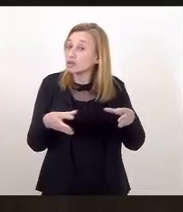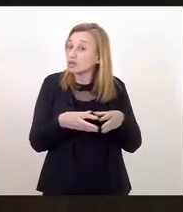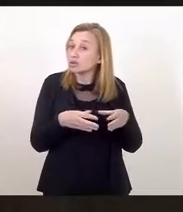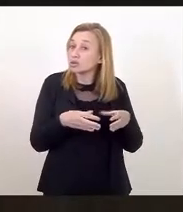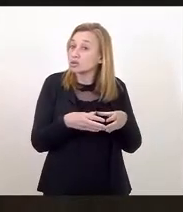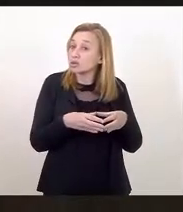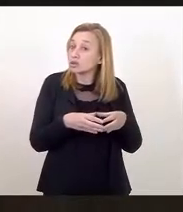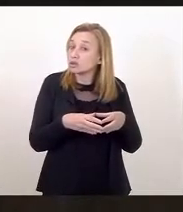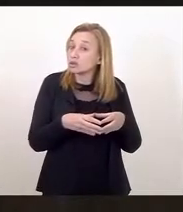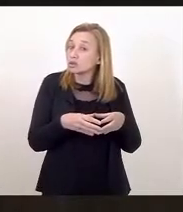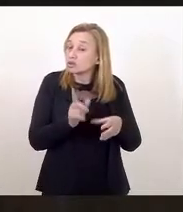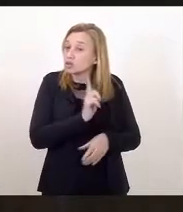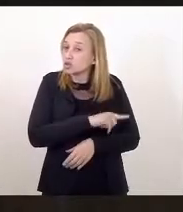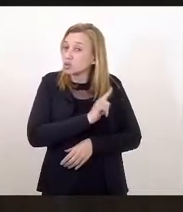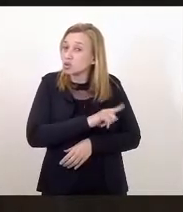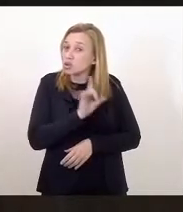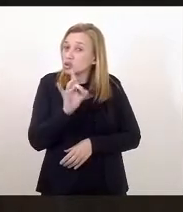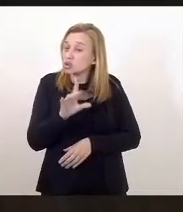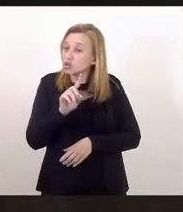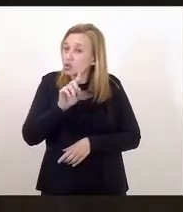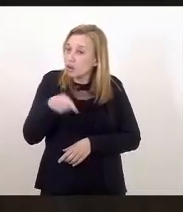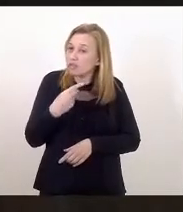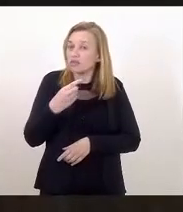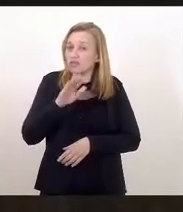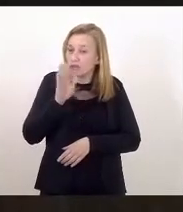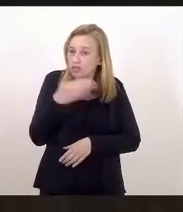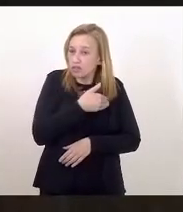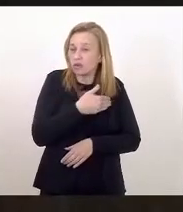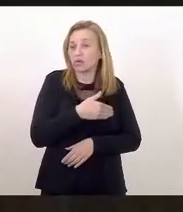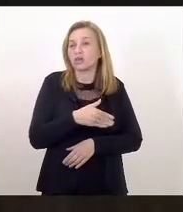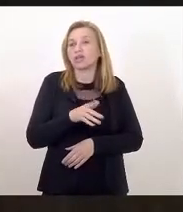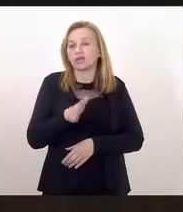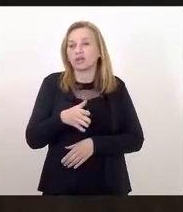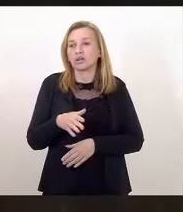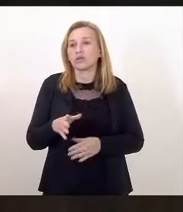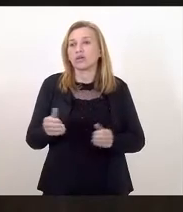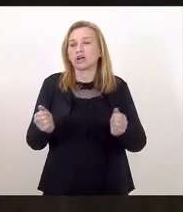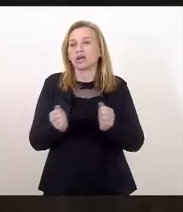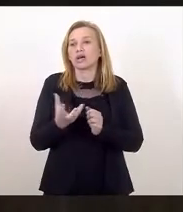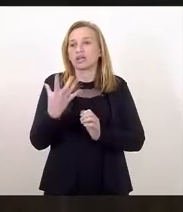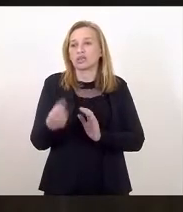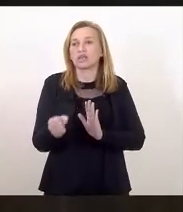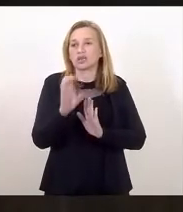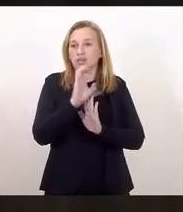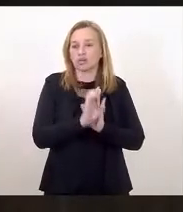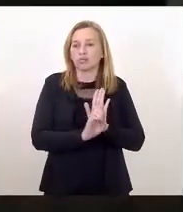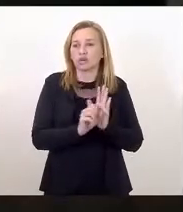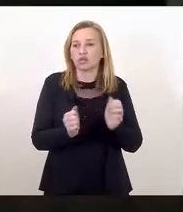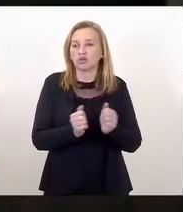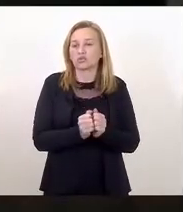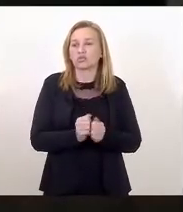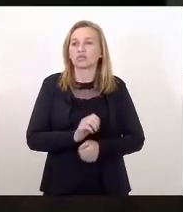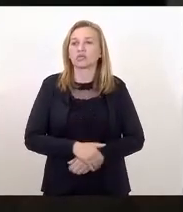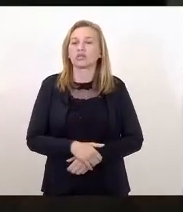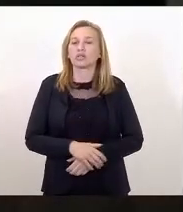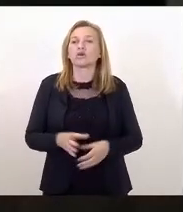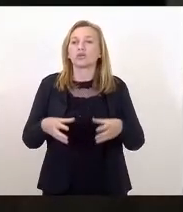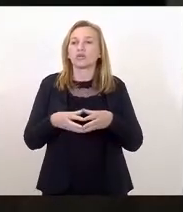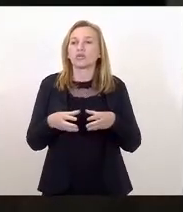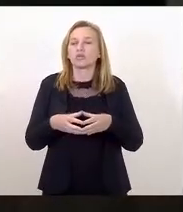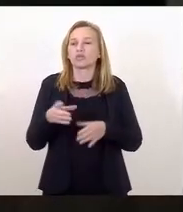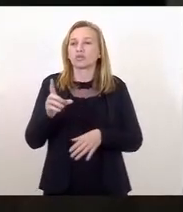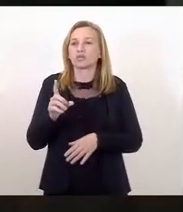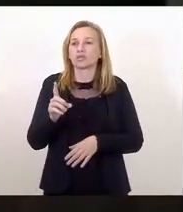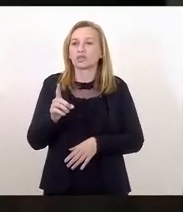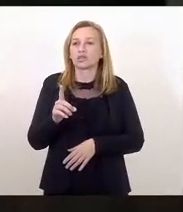gestora. E a gente só tirou a vírgula, então é favorável com emendas para que eles se mantenham. Supressiva. Pela Comissão de Defesa do Meio